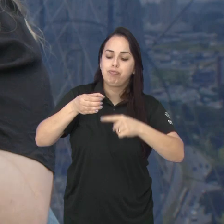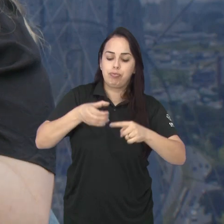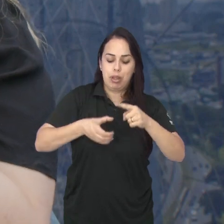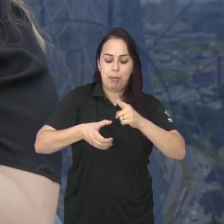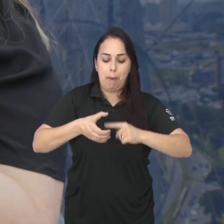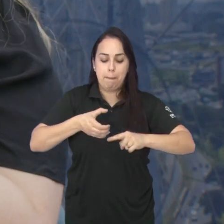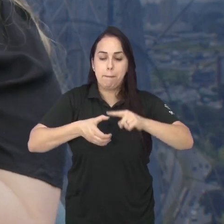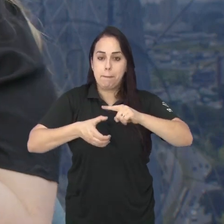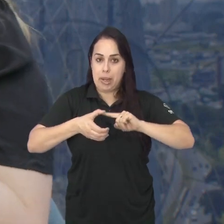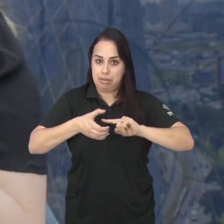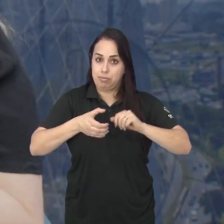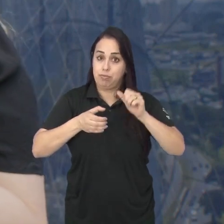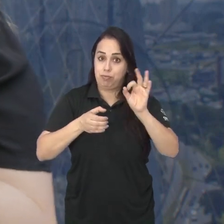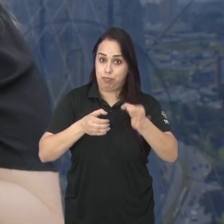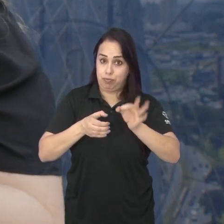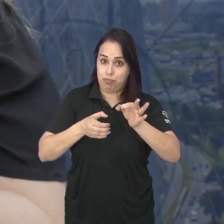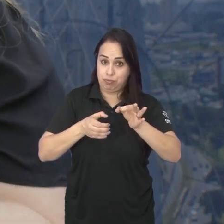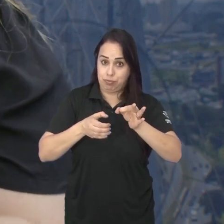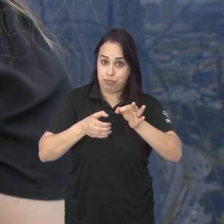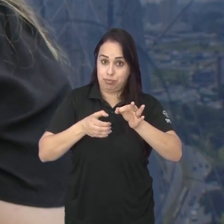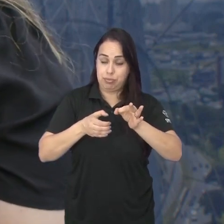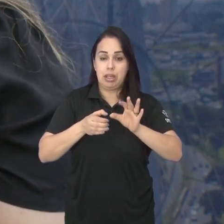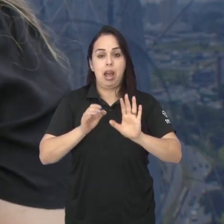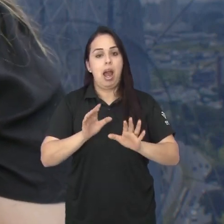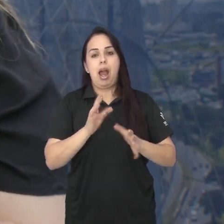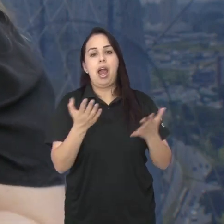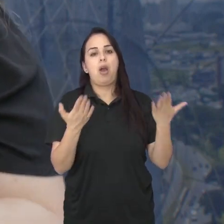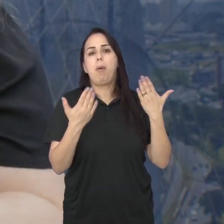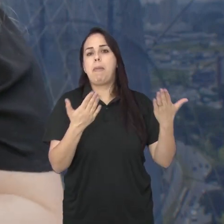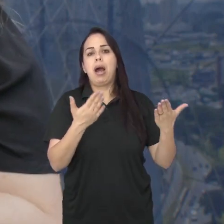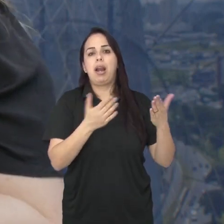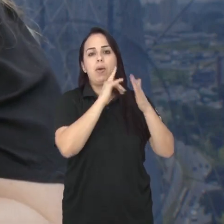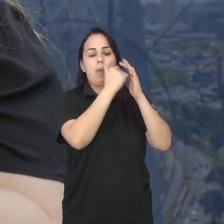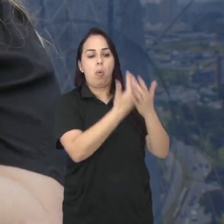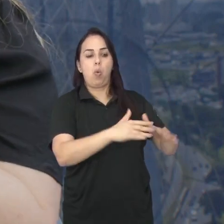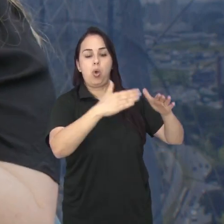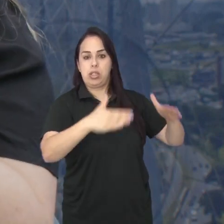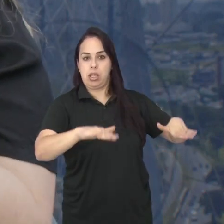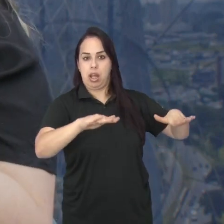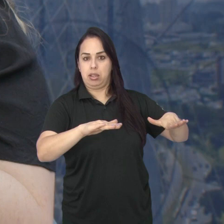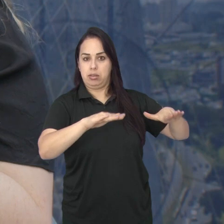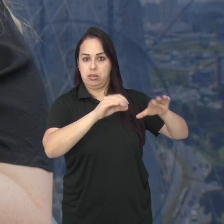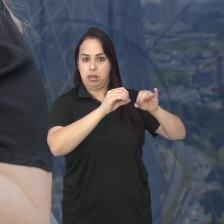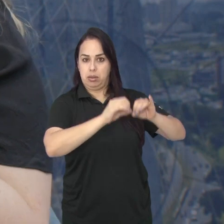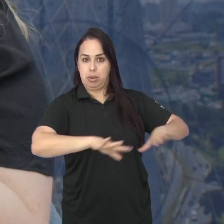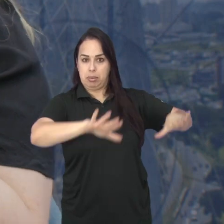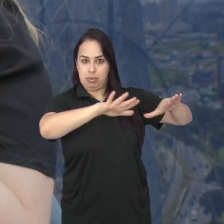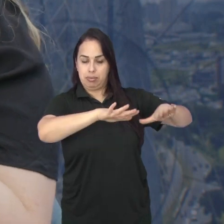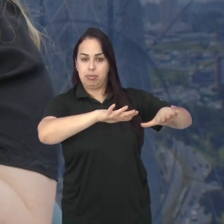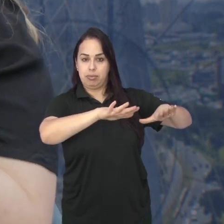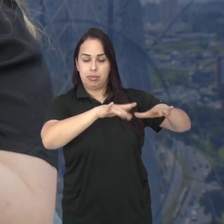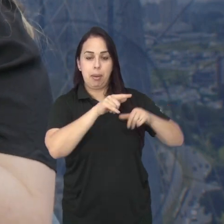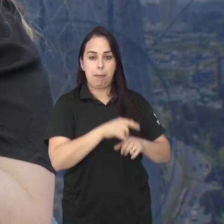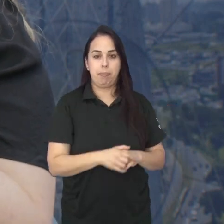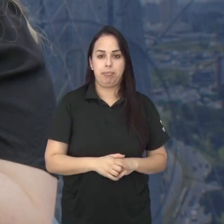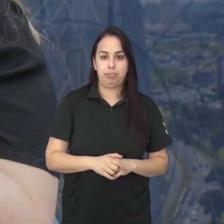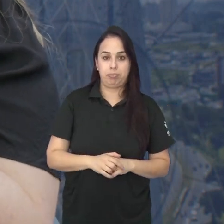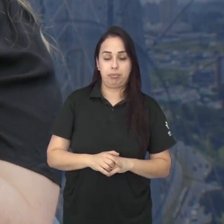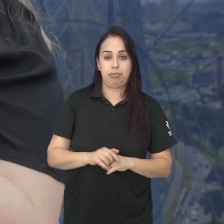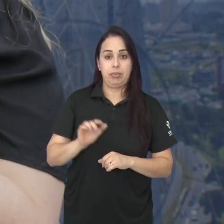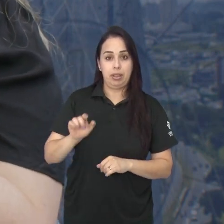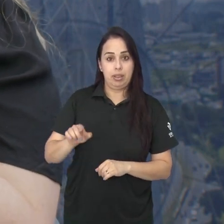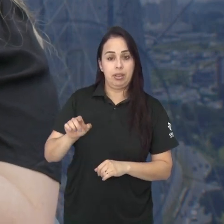circulação dentro do meu copo de leite. Obviamente que isso acontece no oceano em escala maior. Quando eu tenho um El Niño, o meu